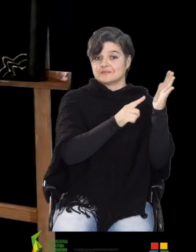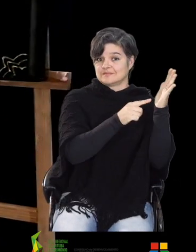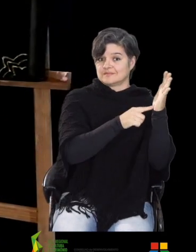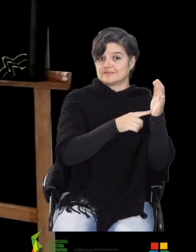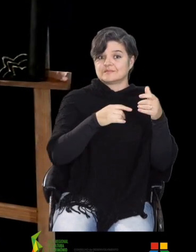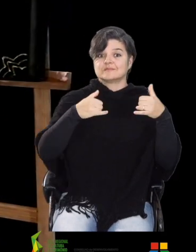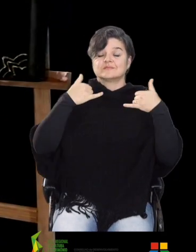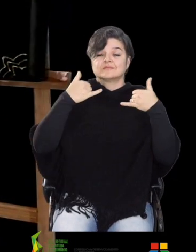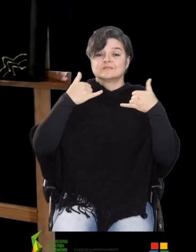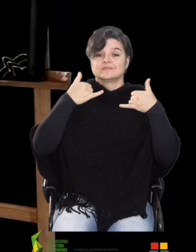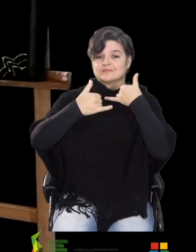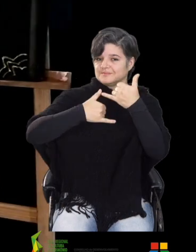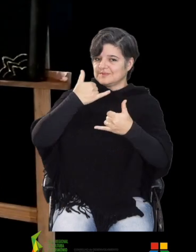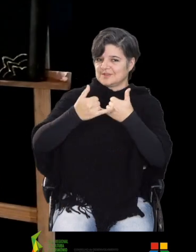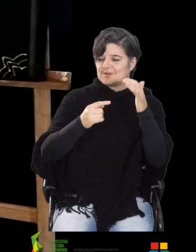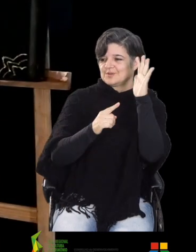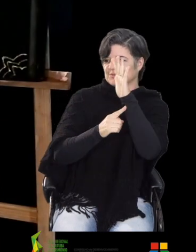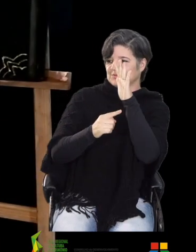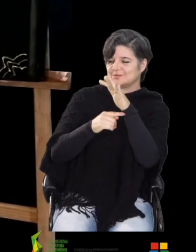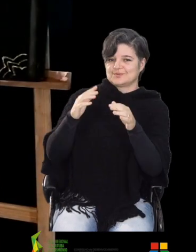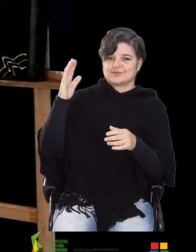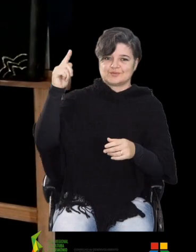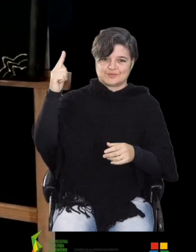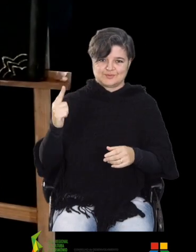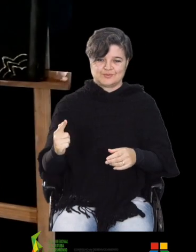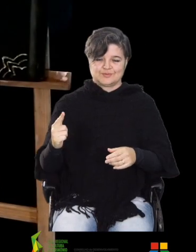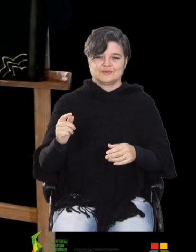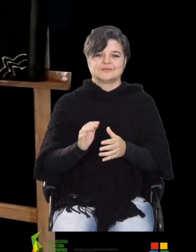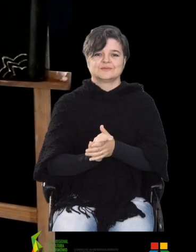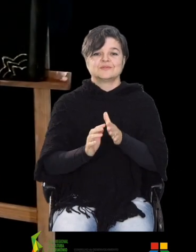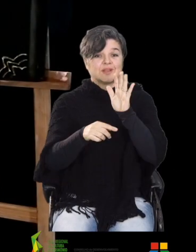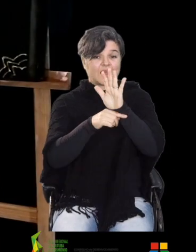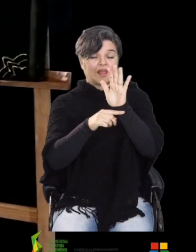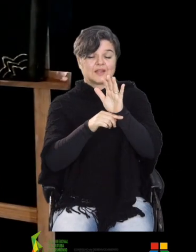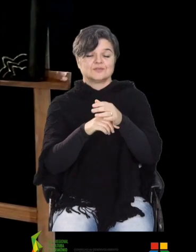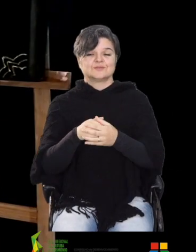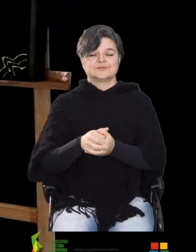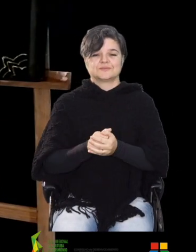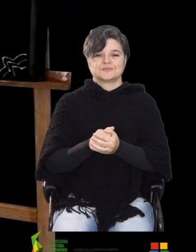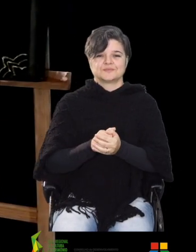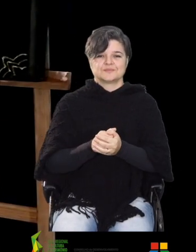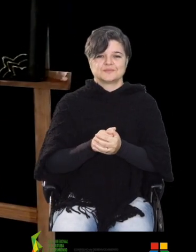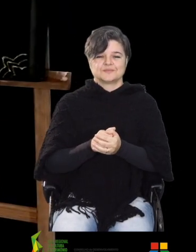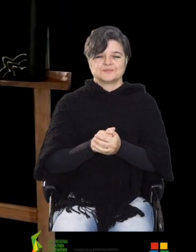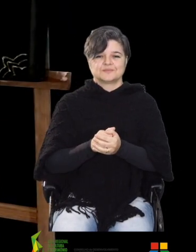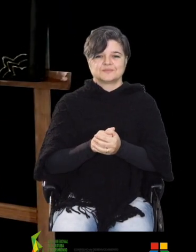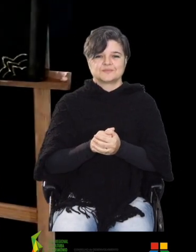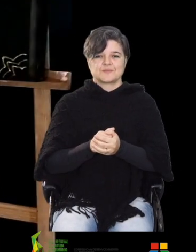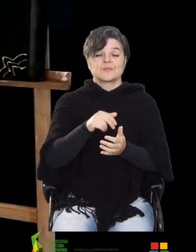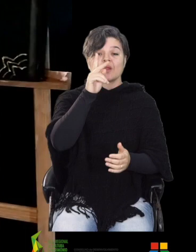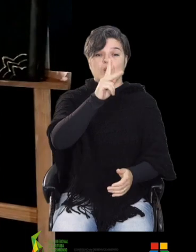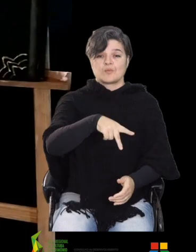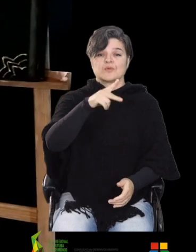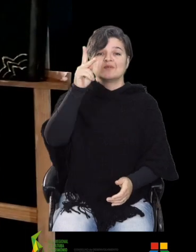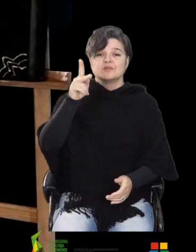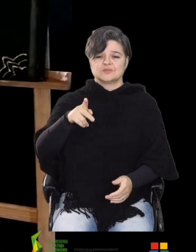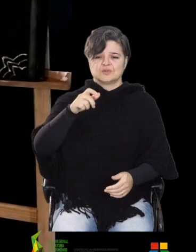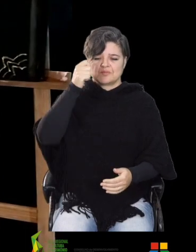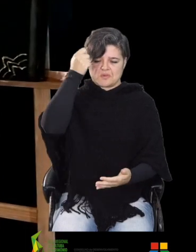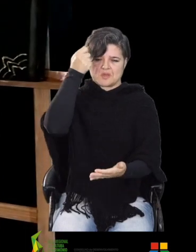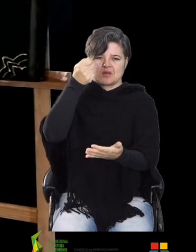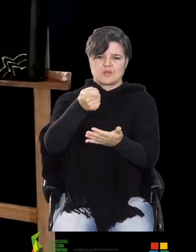mas a gente se ajuda vamos lá vocês ajudam a gente e o mestre mandou levantar a mão